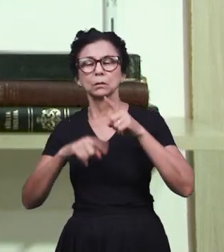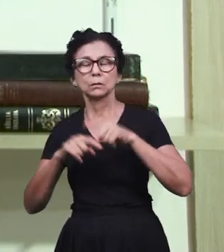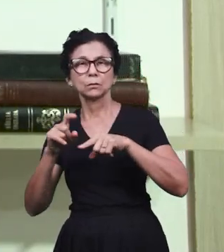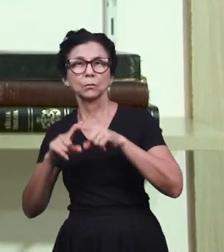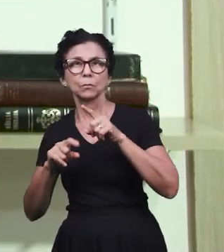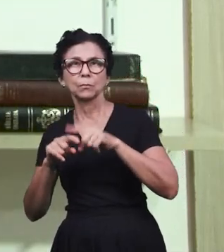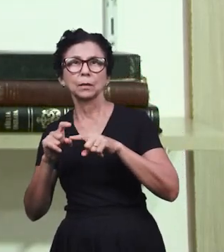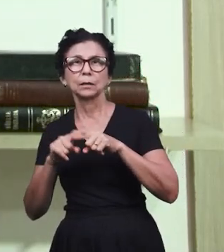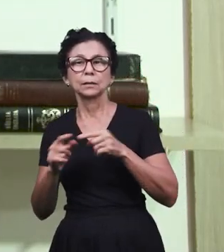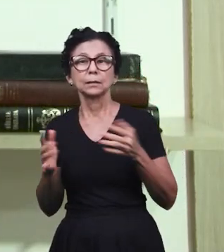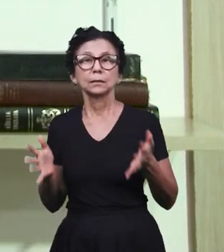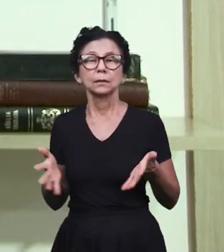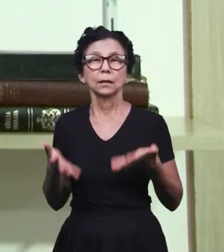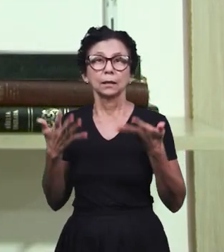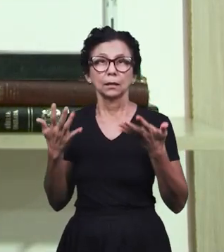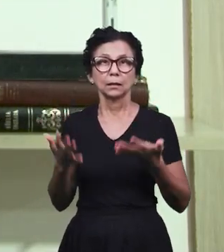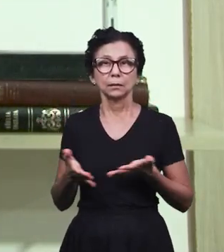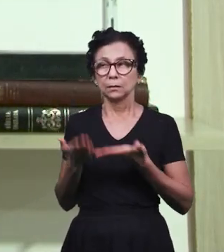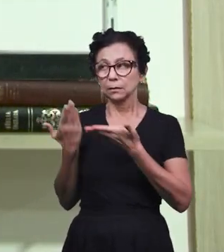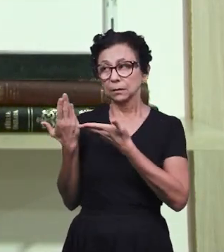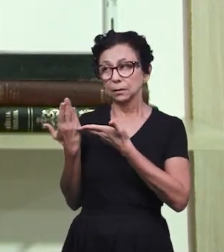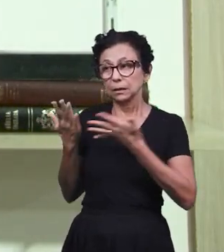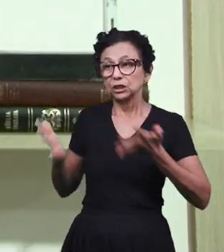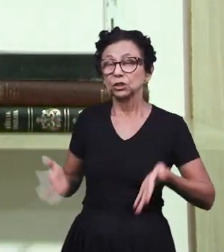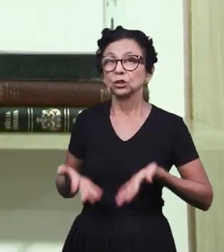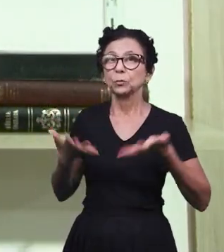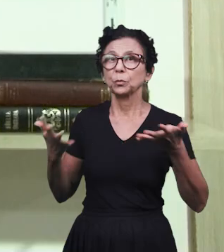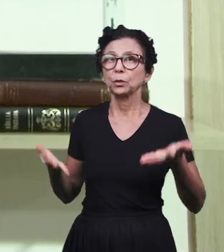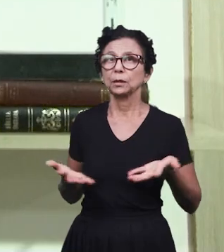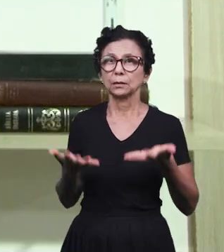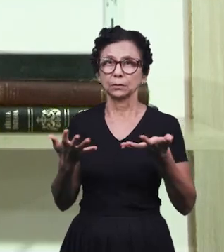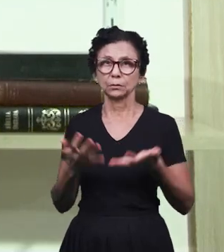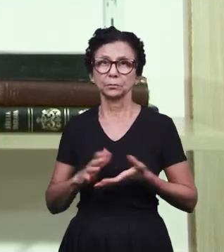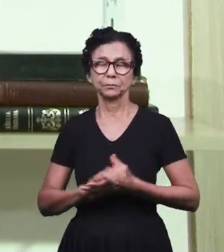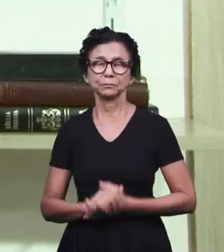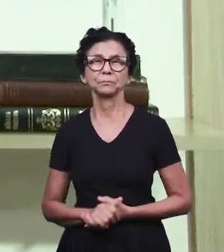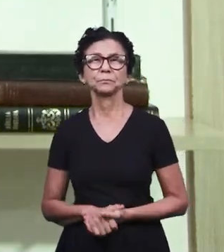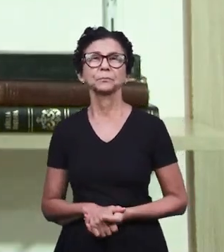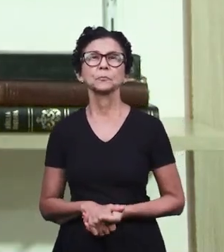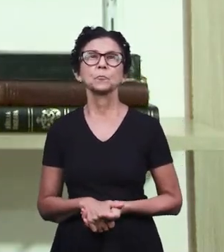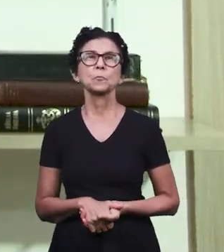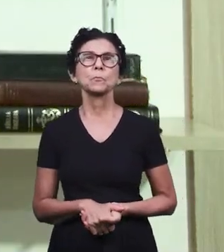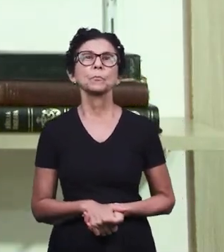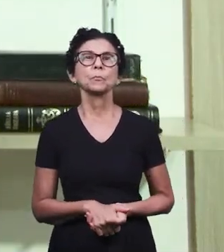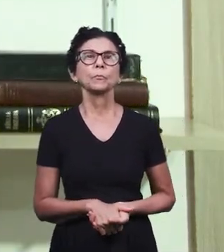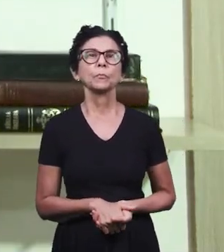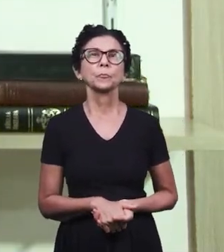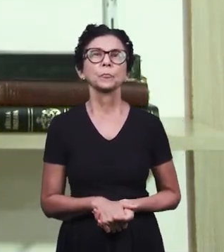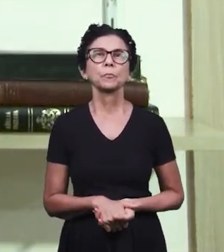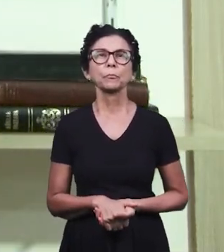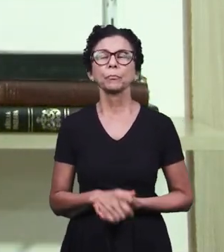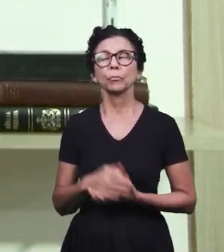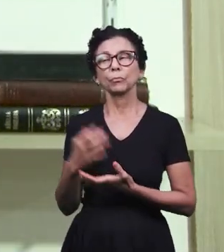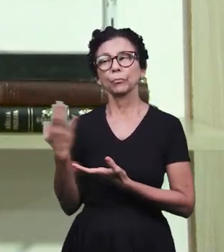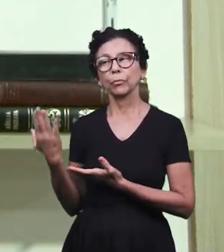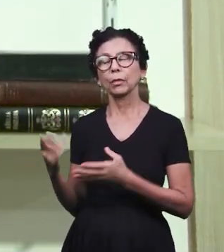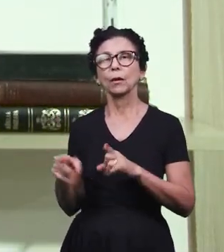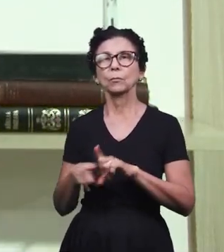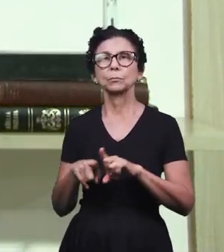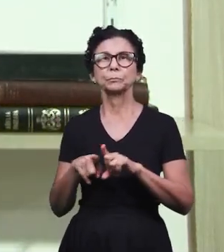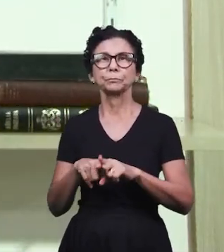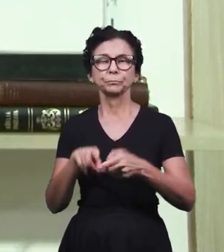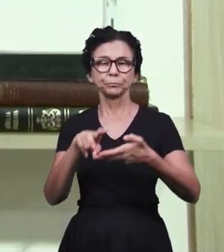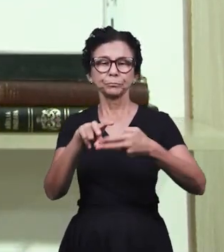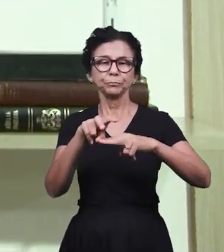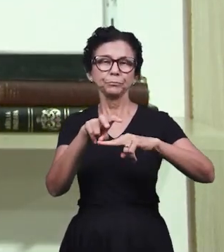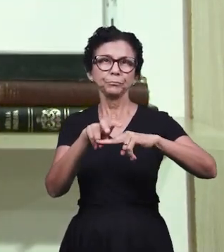estar estimulando essa criança com um simples posicionamento e também sentando essa criança